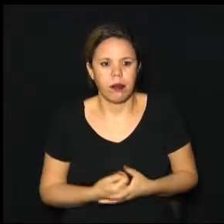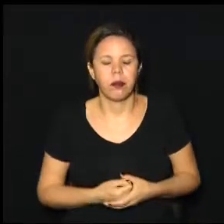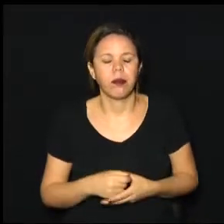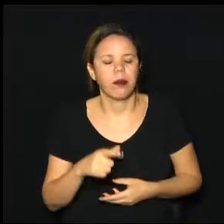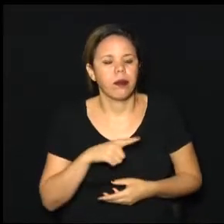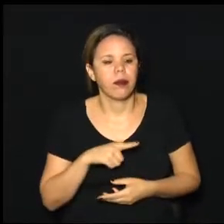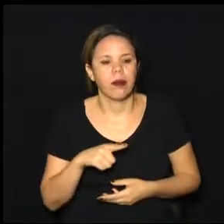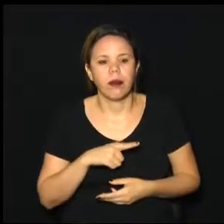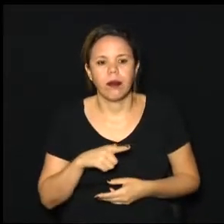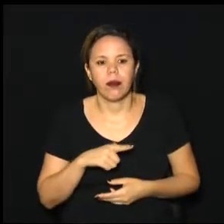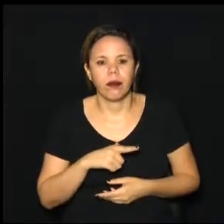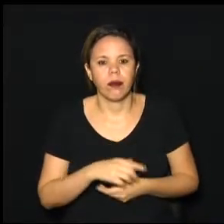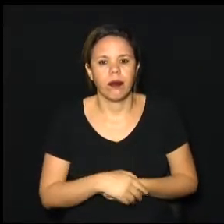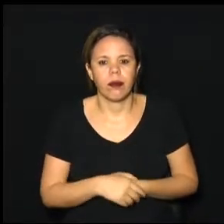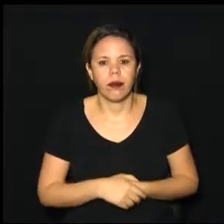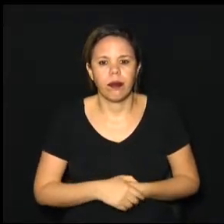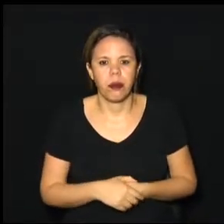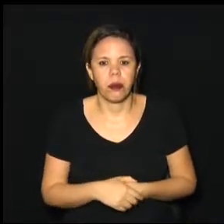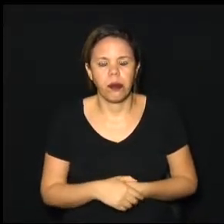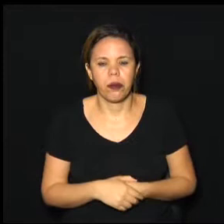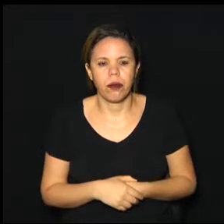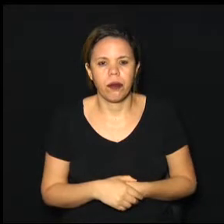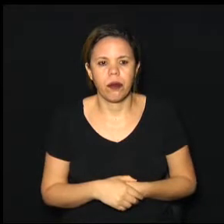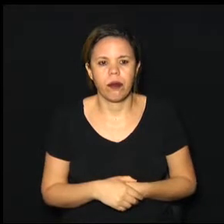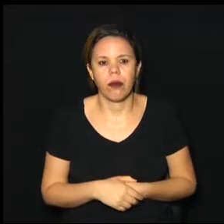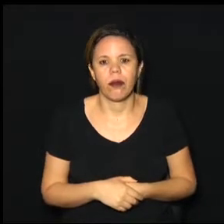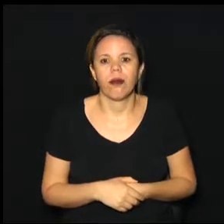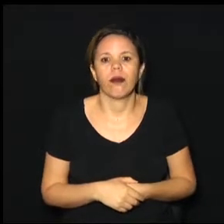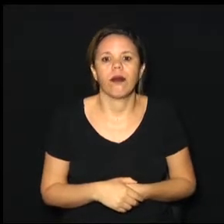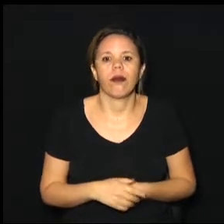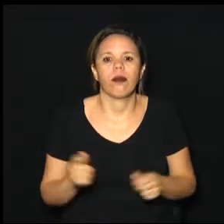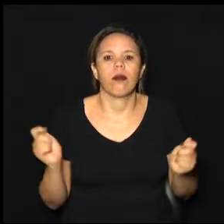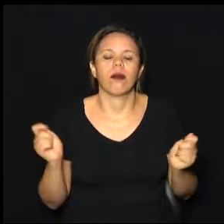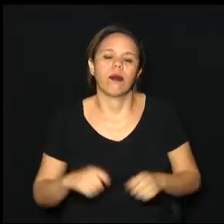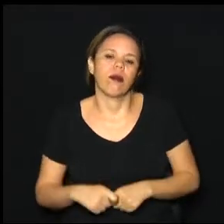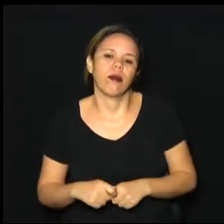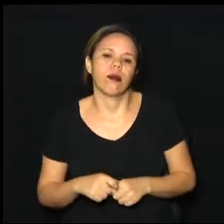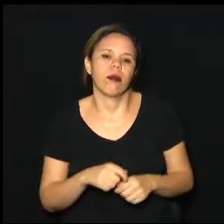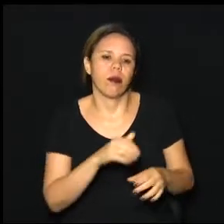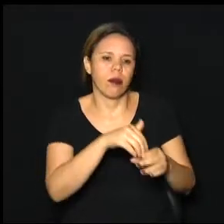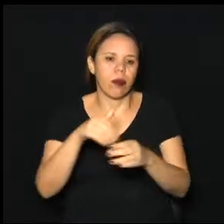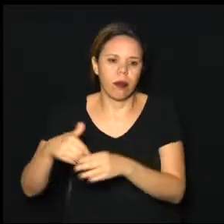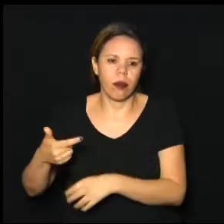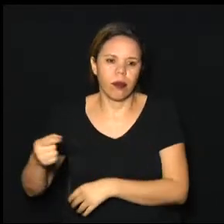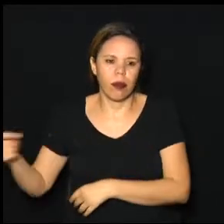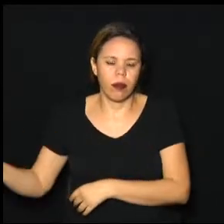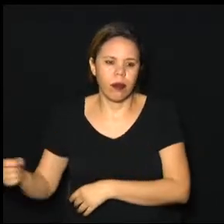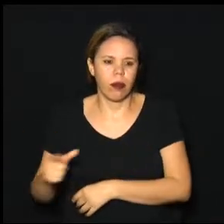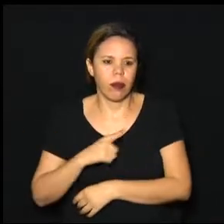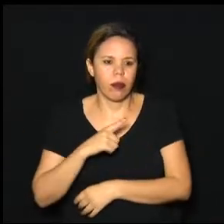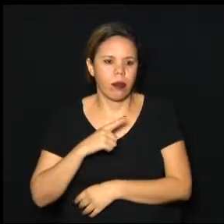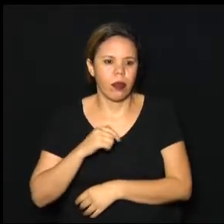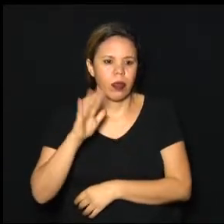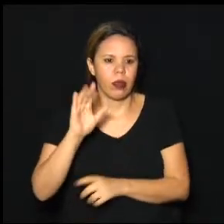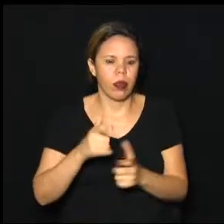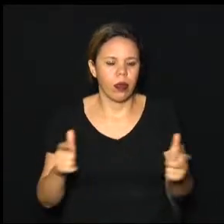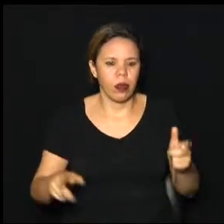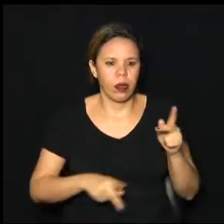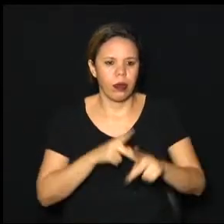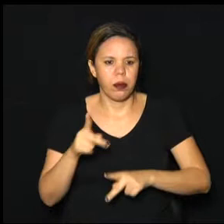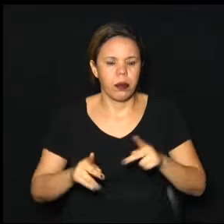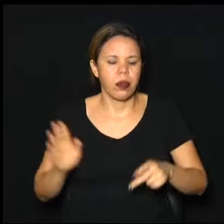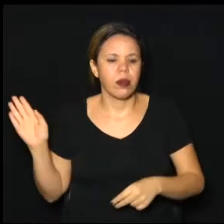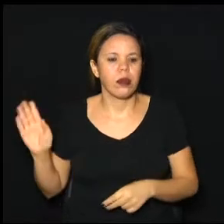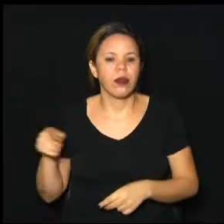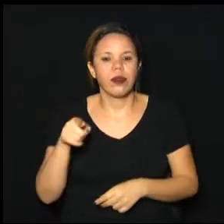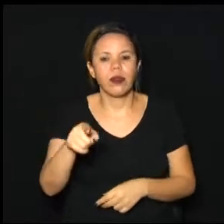terá, com grandes possibilidades nas eleições de 2020, de ter um maior número de candidatos. Se você